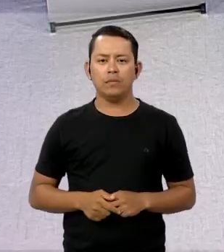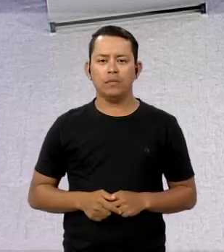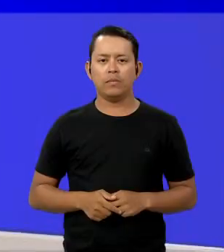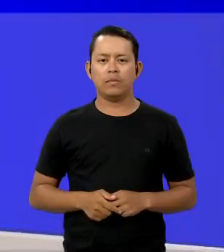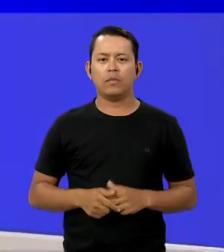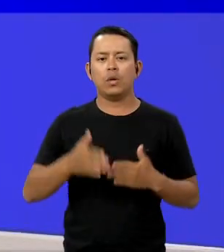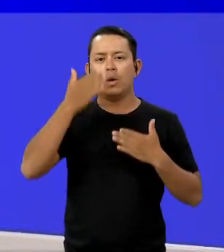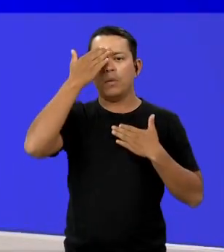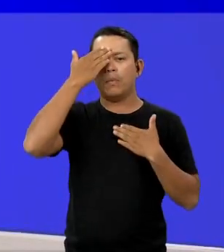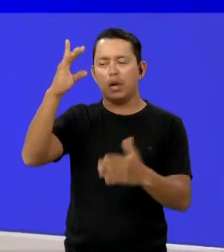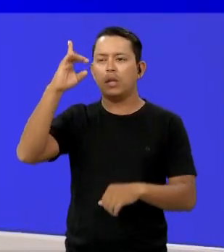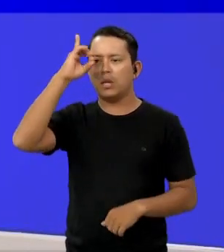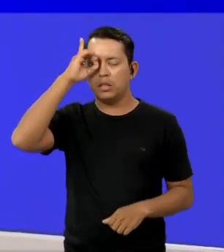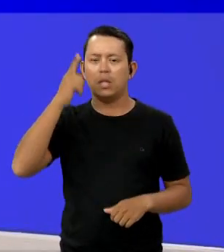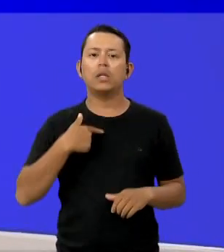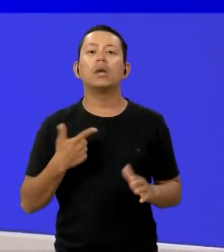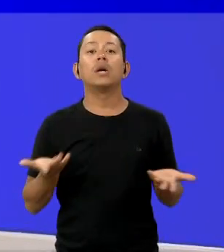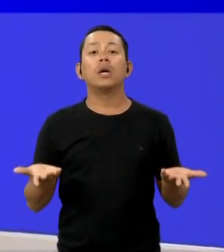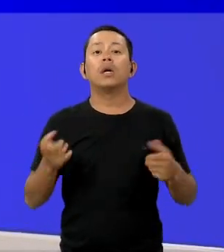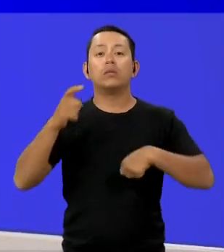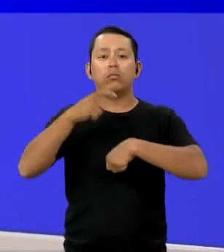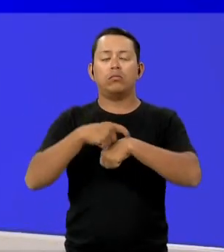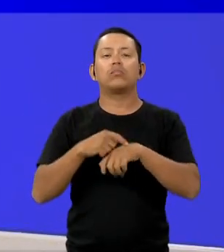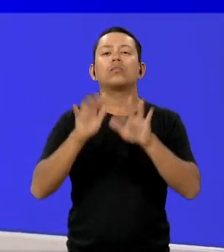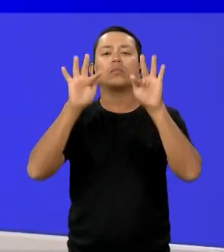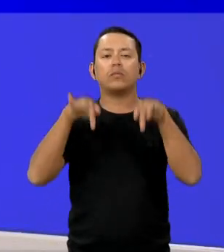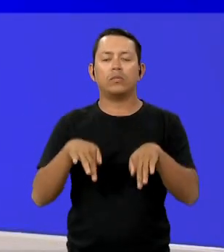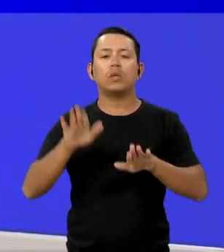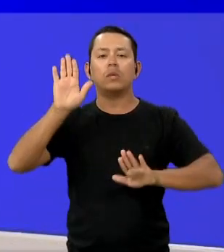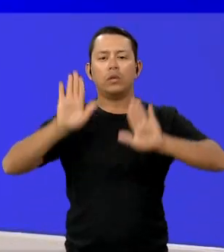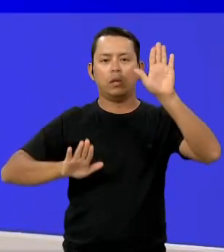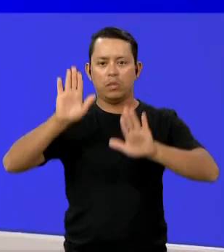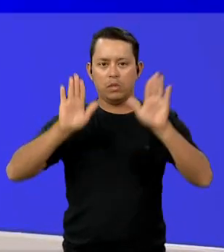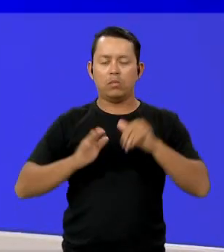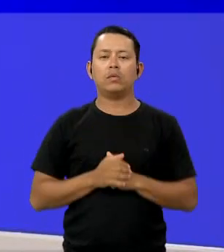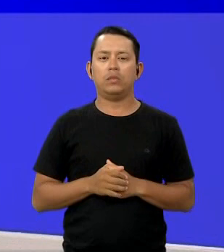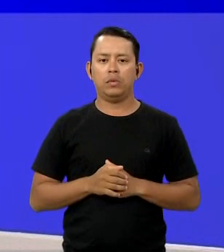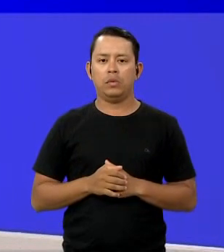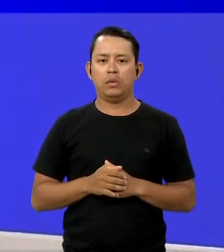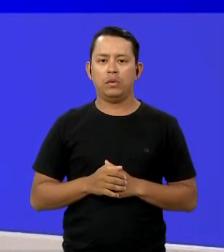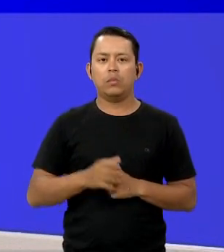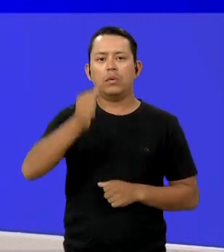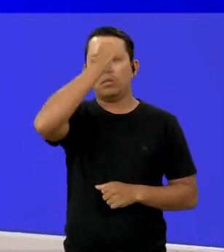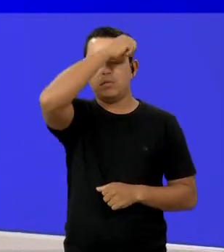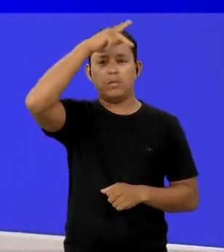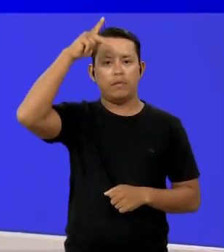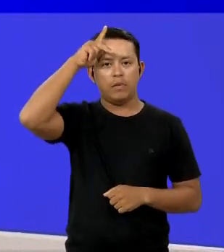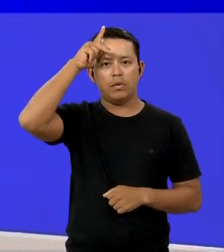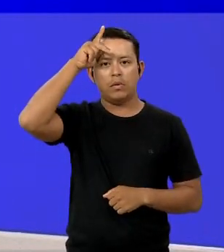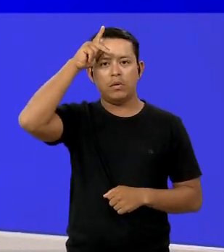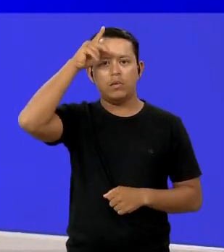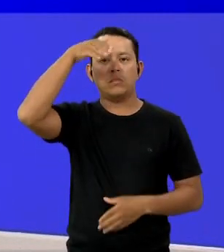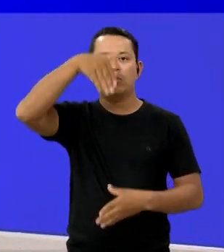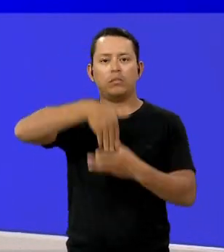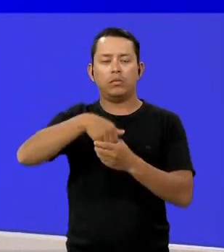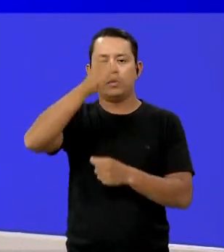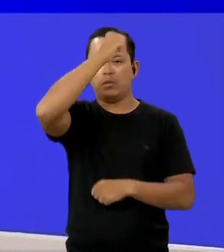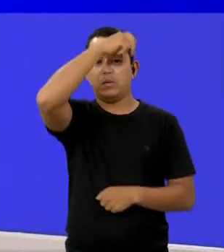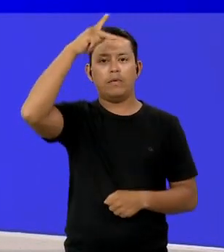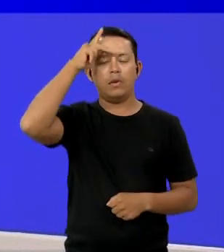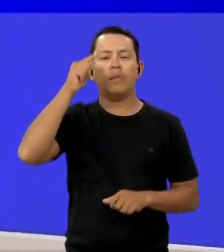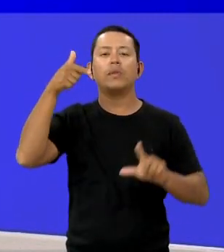Do candidato, nós encerramos aqui o debate com os candidatos que disputam o segundo turno da eleição para prefeito de Belém. A